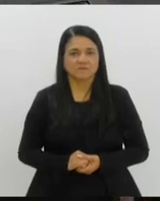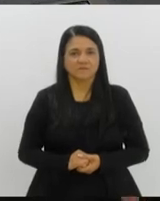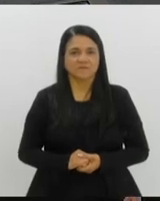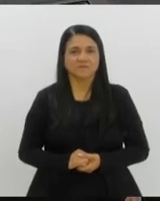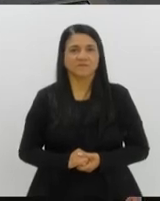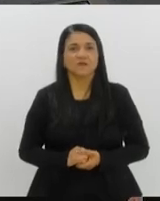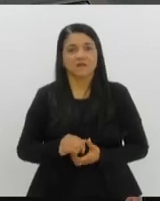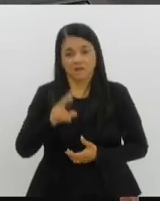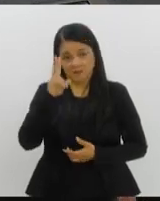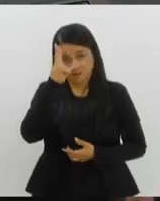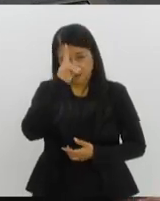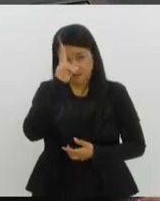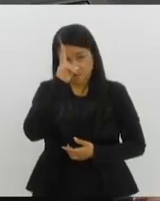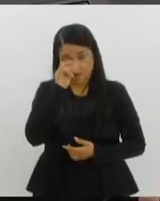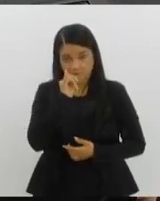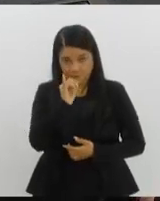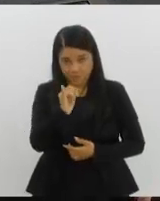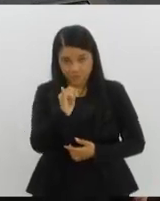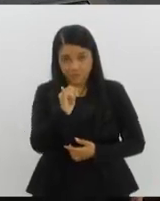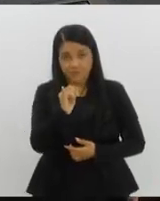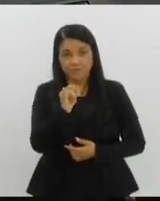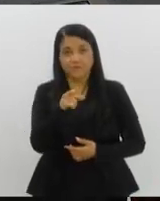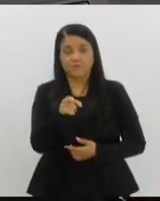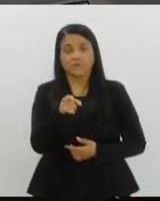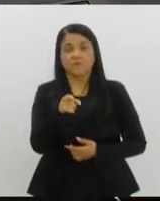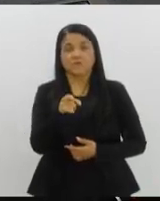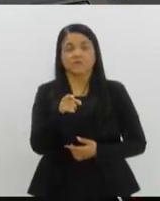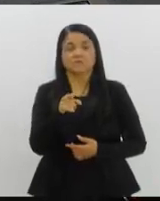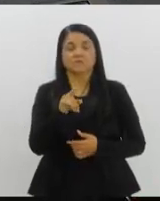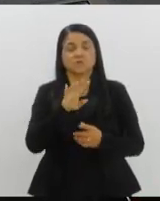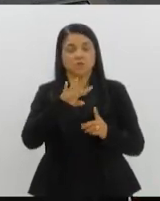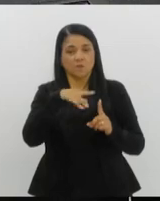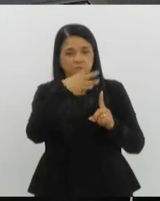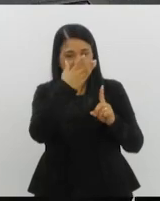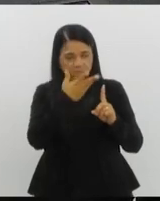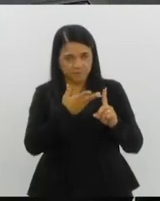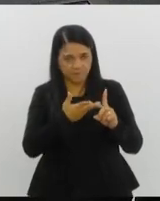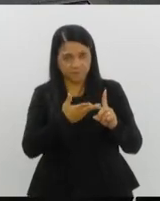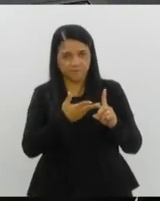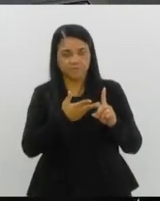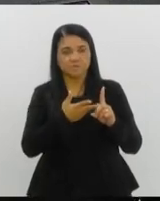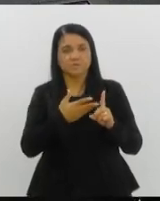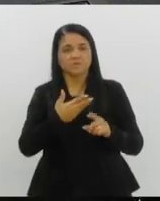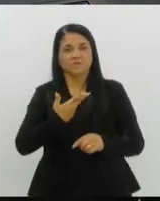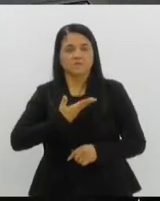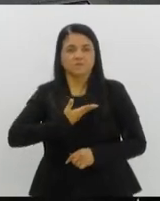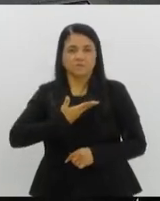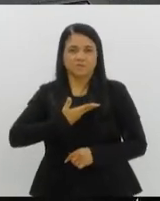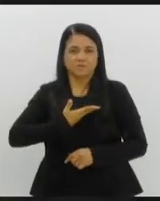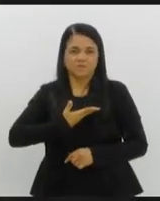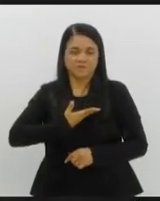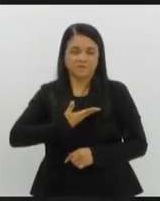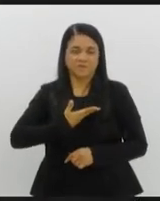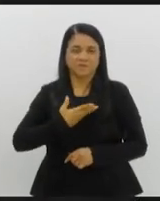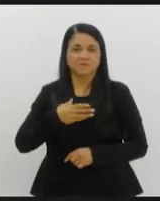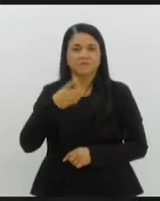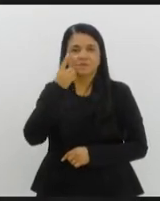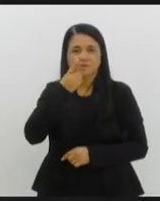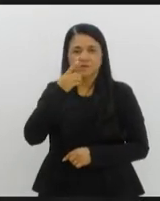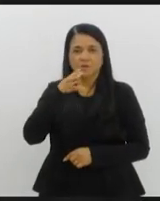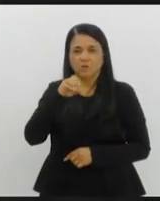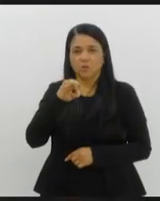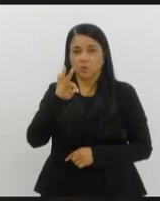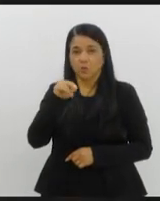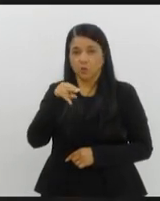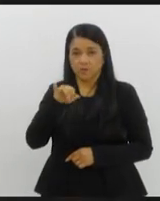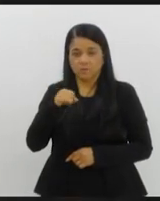Só lembrando que a gente está devidamente homenageando o nosso companheiro saudoso Otoni, uma medalha,